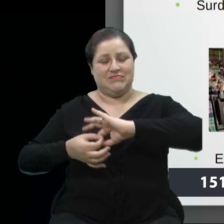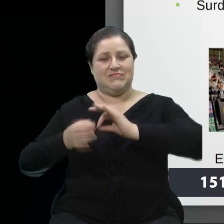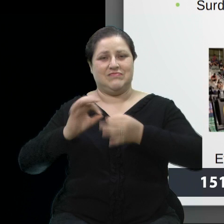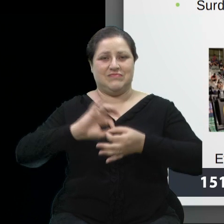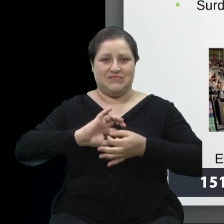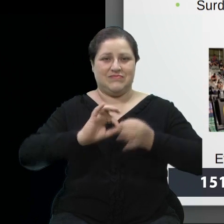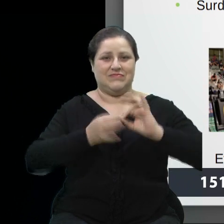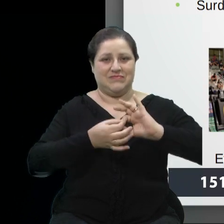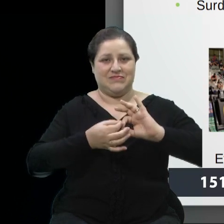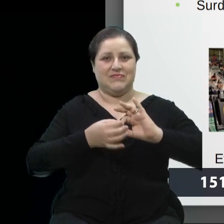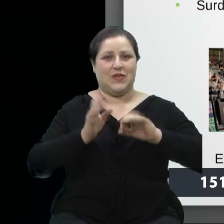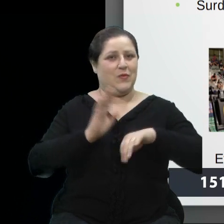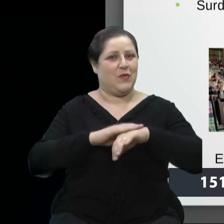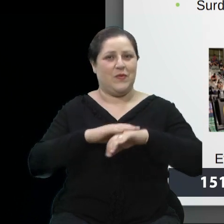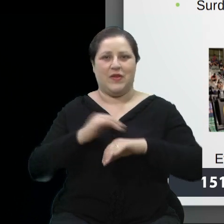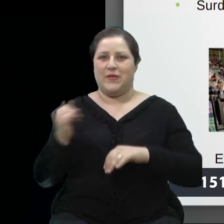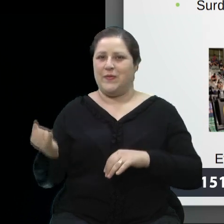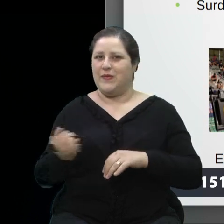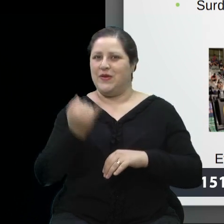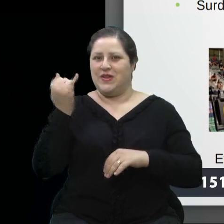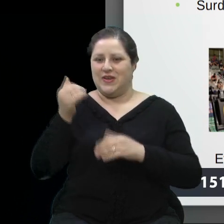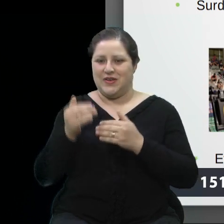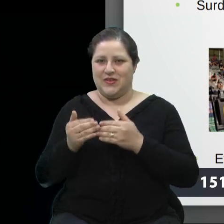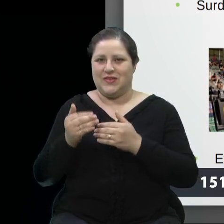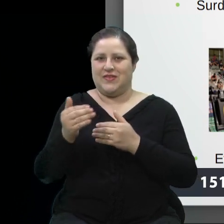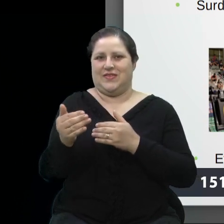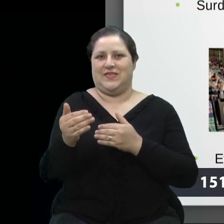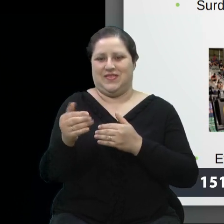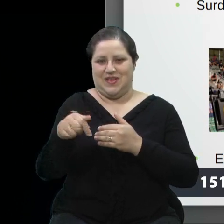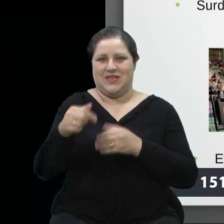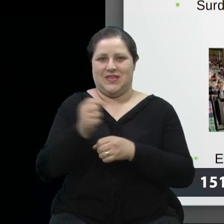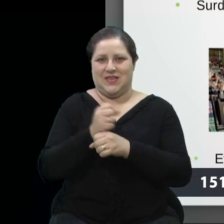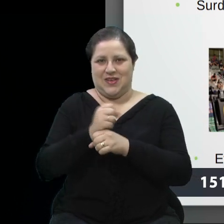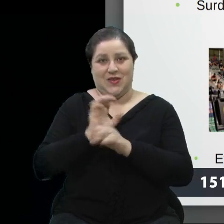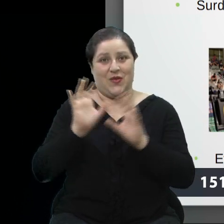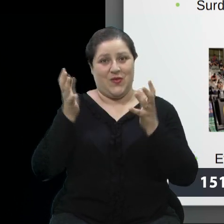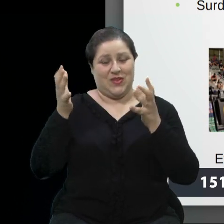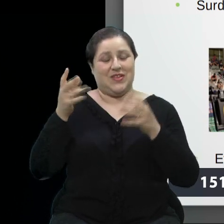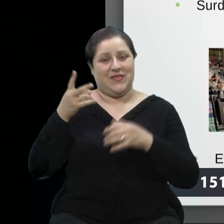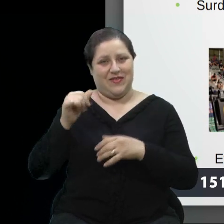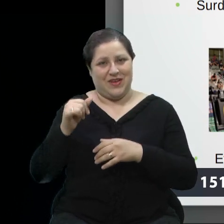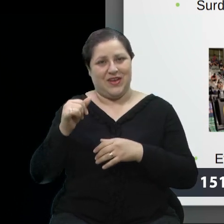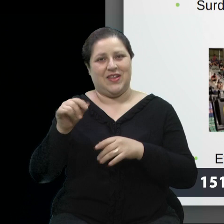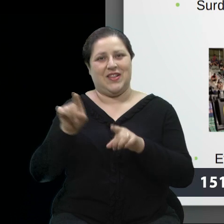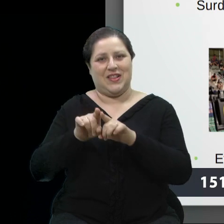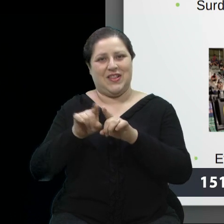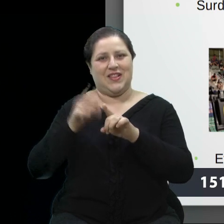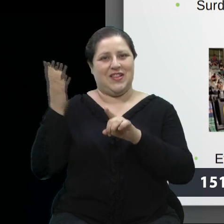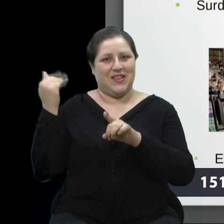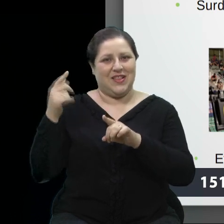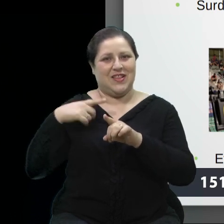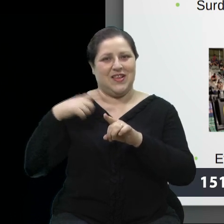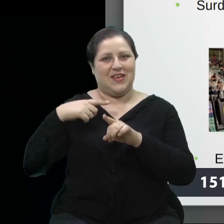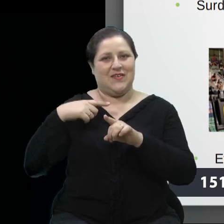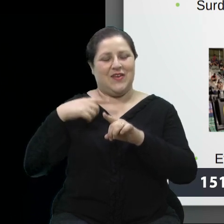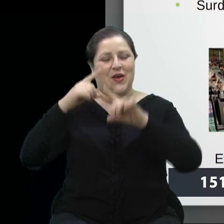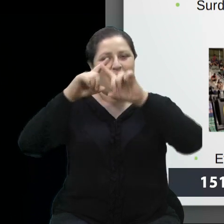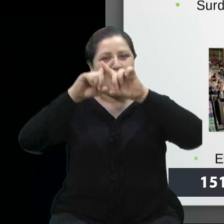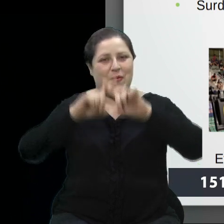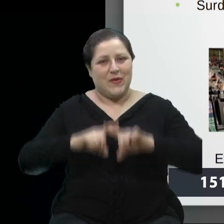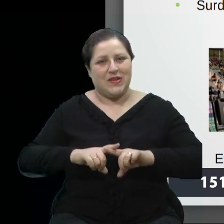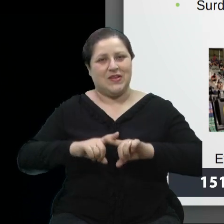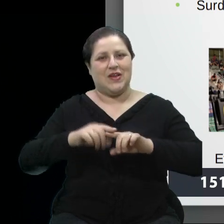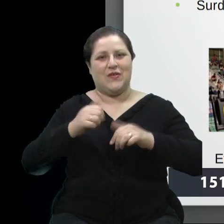que vai acontecer agora, ainda nesse ano. Nós tivemos aqui a competição do futebol de mesa, com